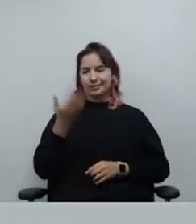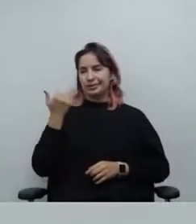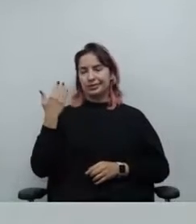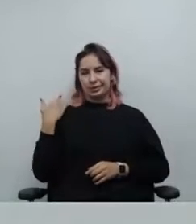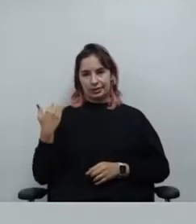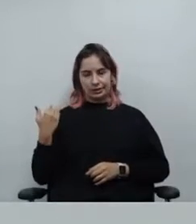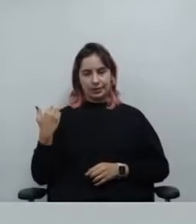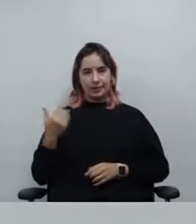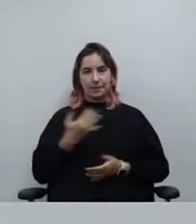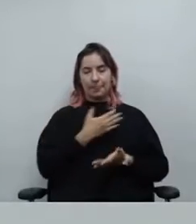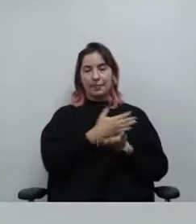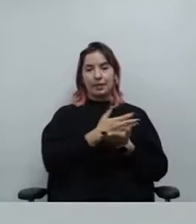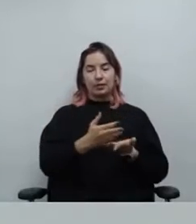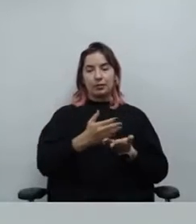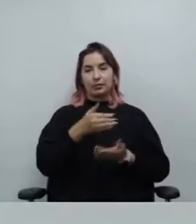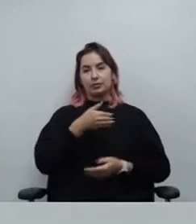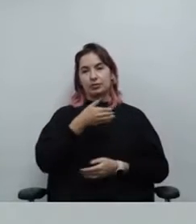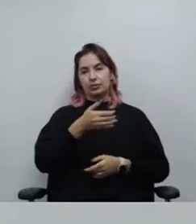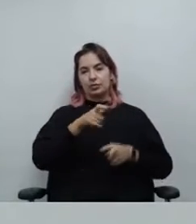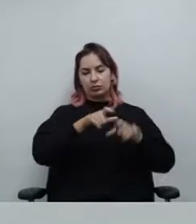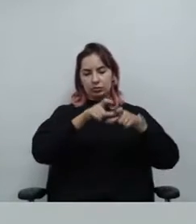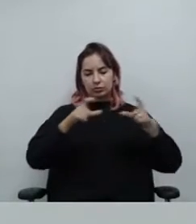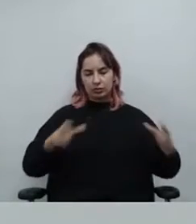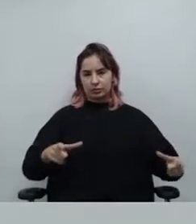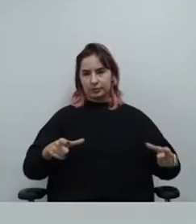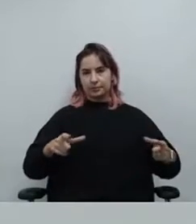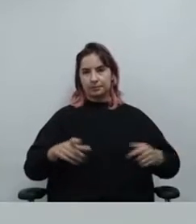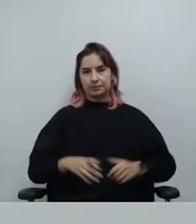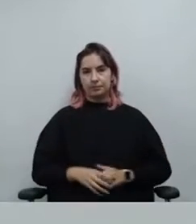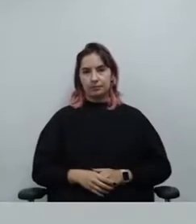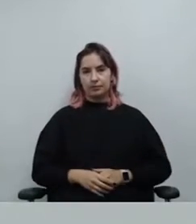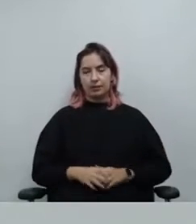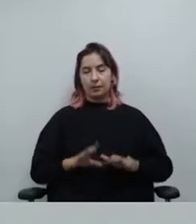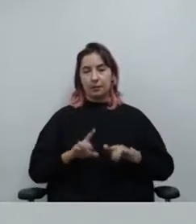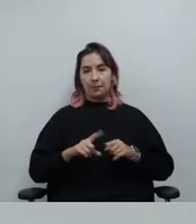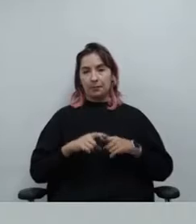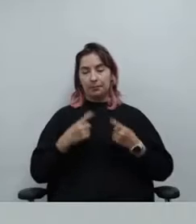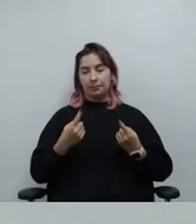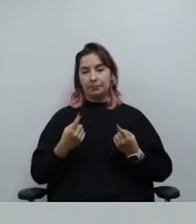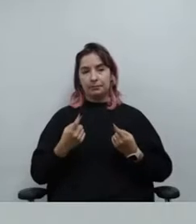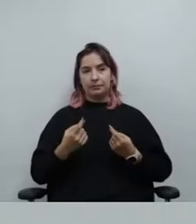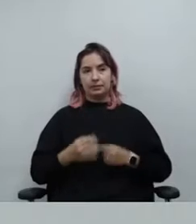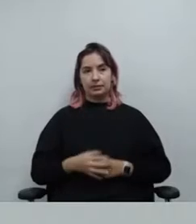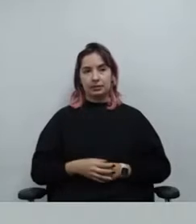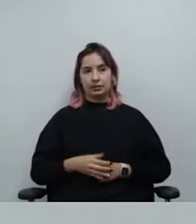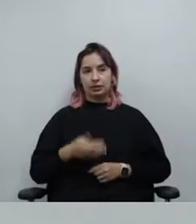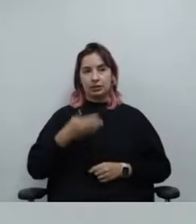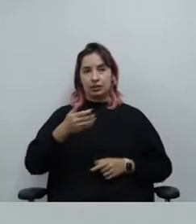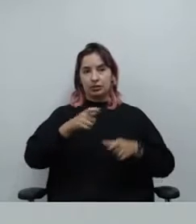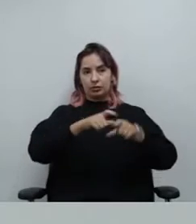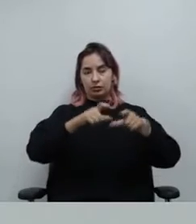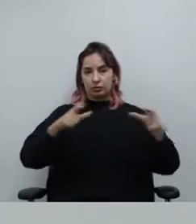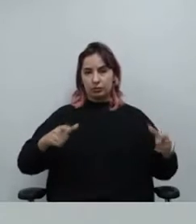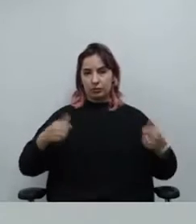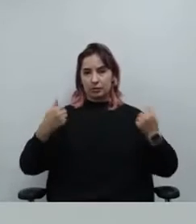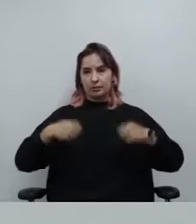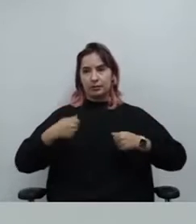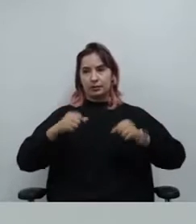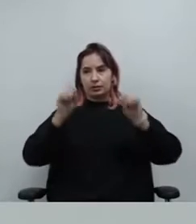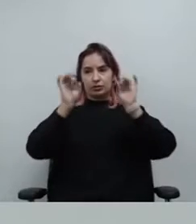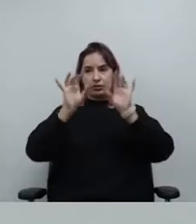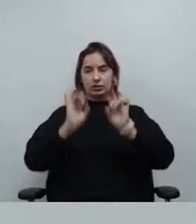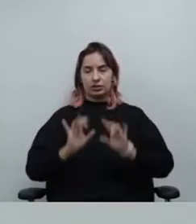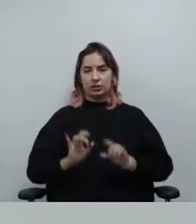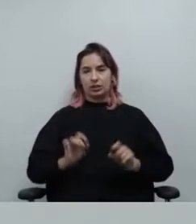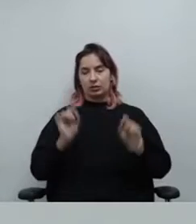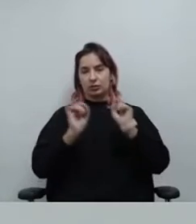antiga, que se iniciou na última expansão. No entanto, na última expansão é preciso destacar